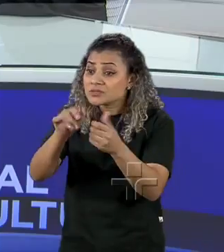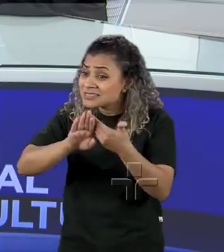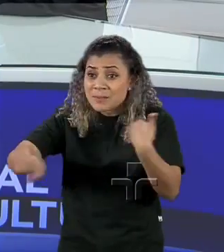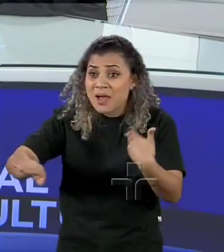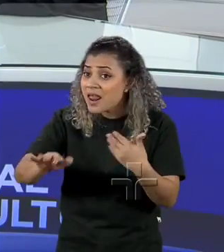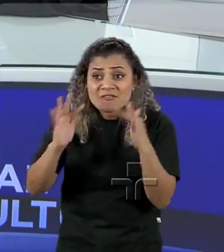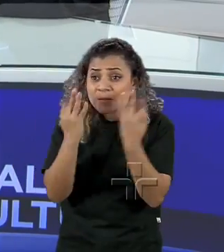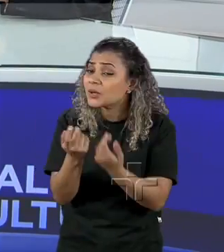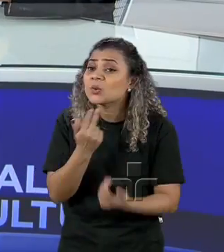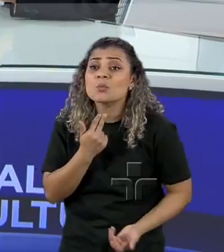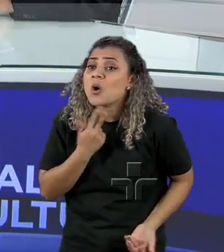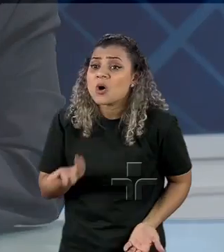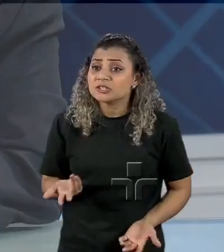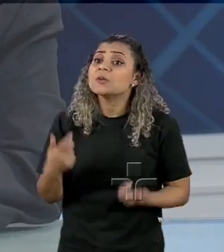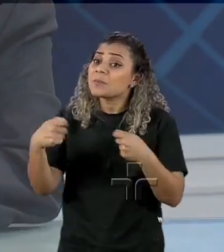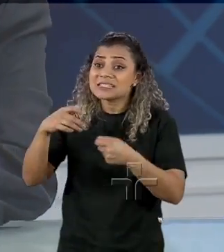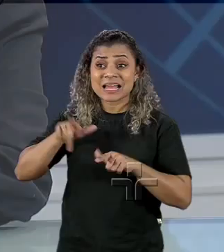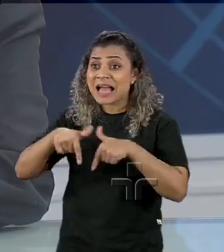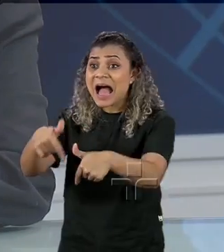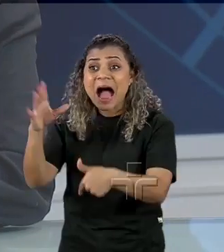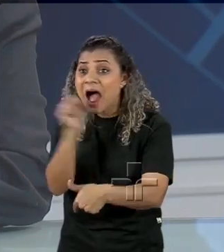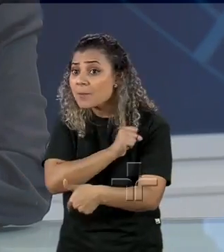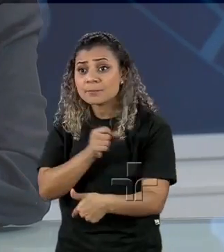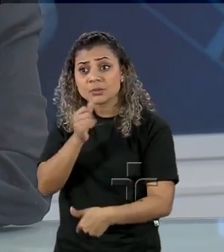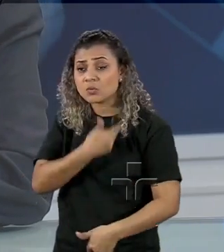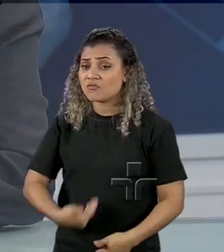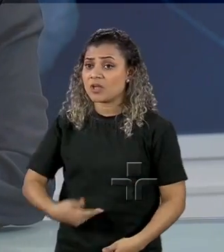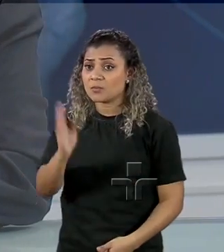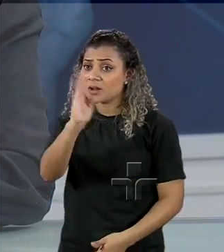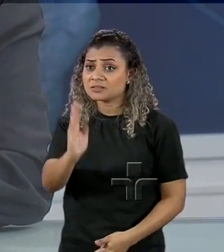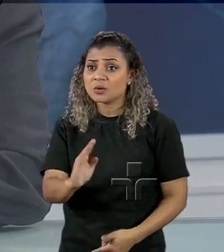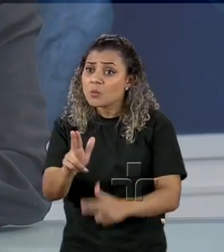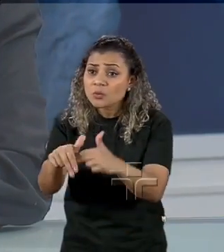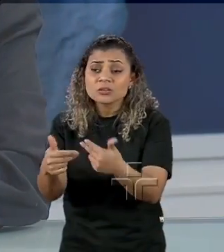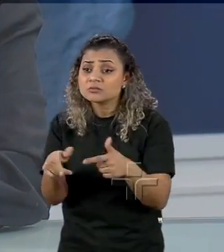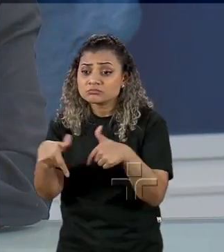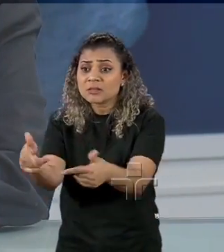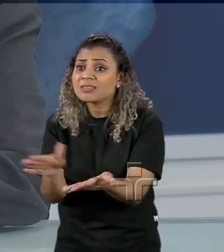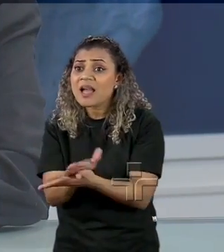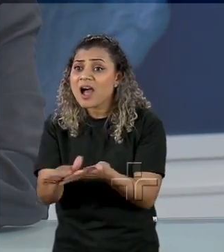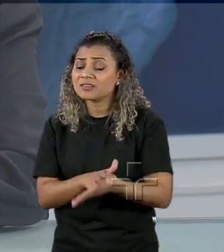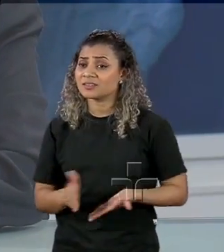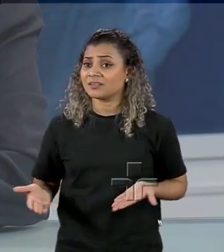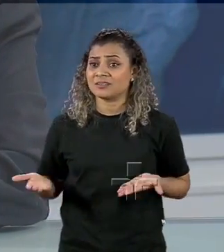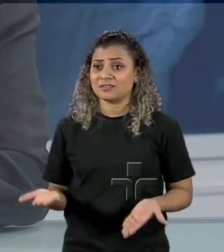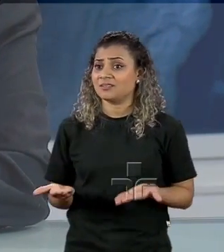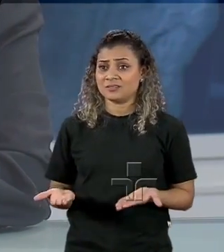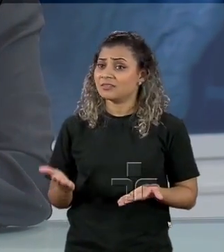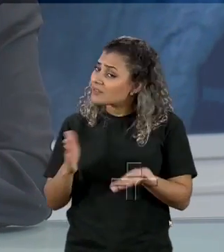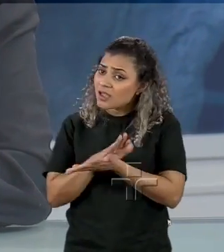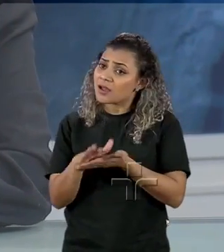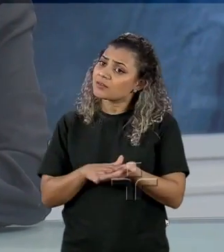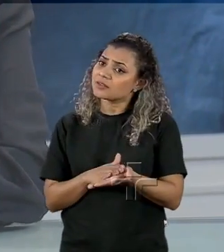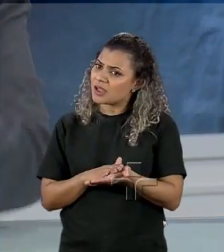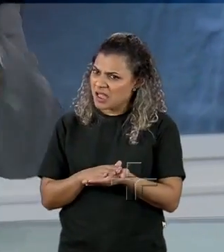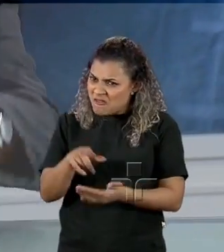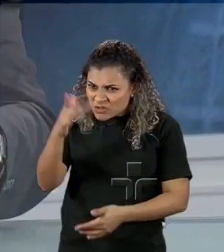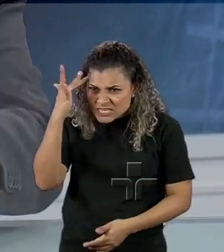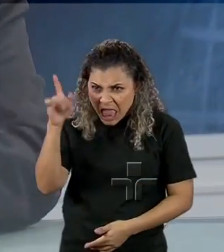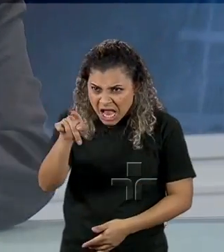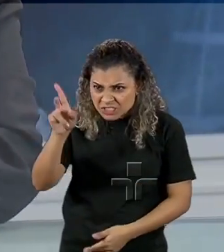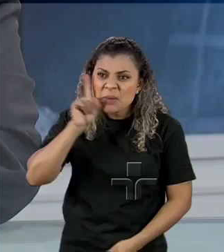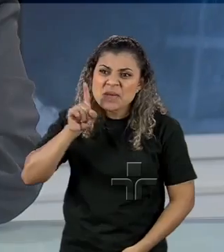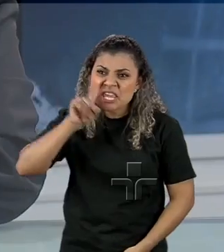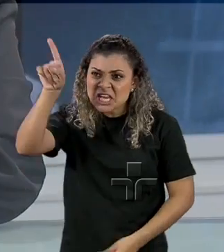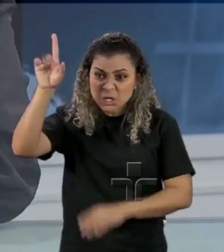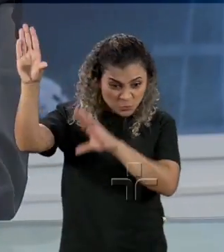a providência em relação a isso, mas não produza esse tipo de efeito. Por isso, vou inverter. Quero mesmo. Será que os norte-americanos, com